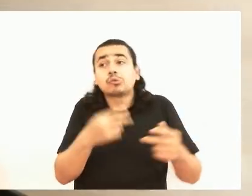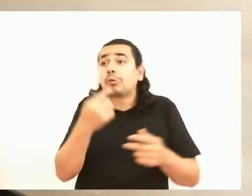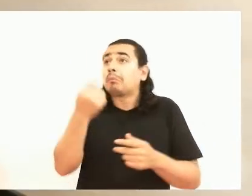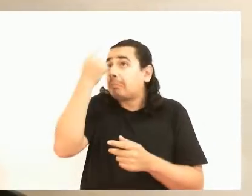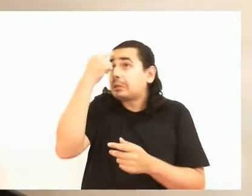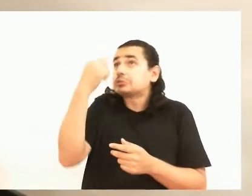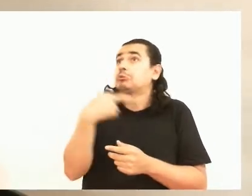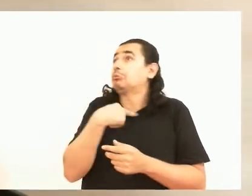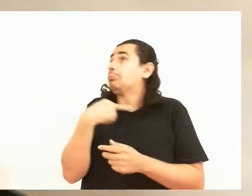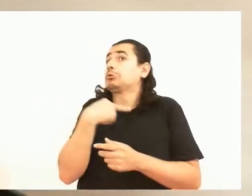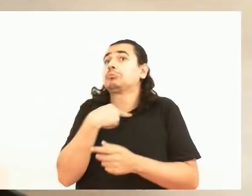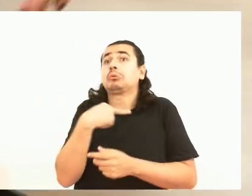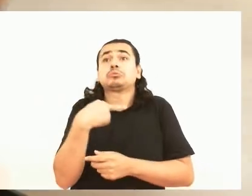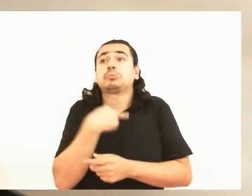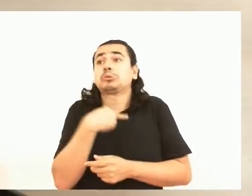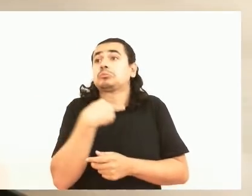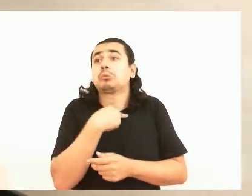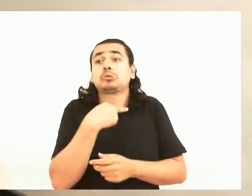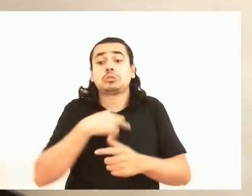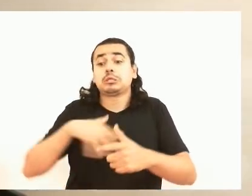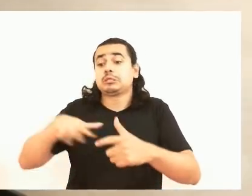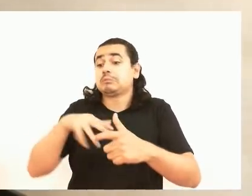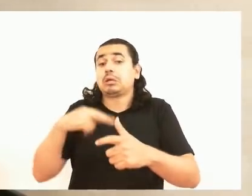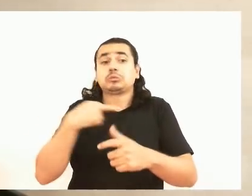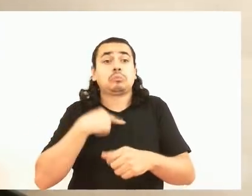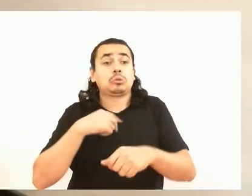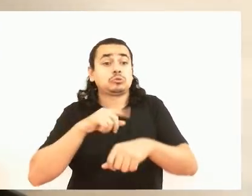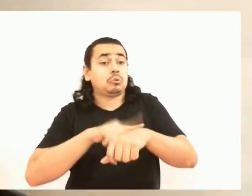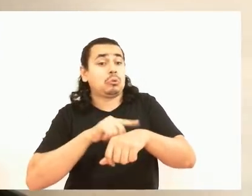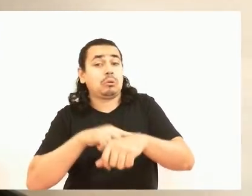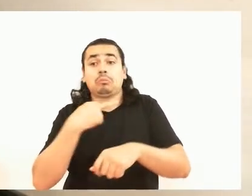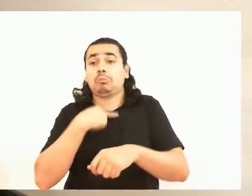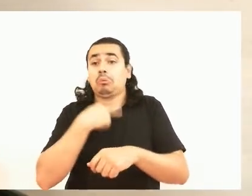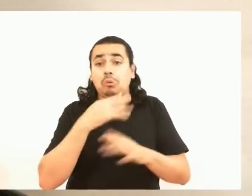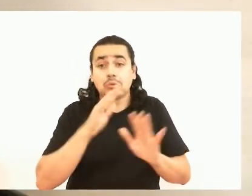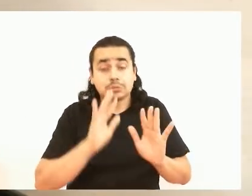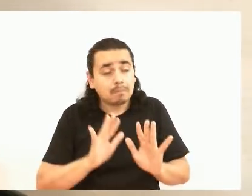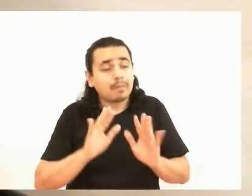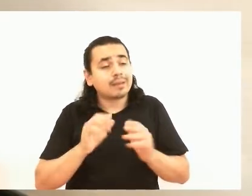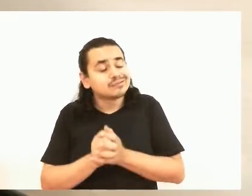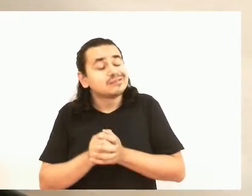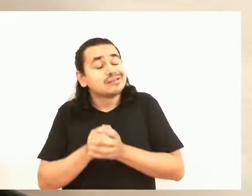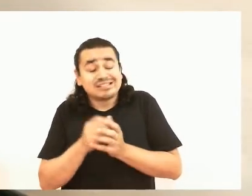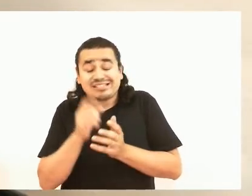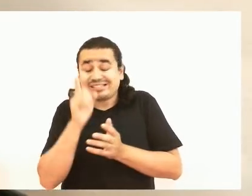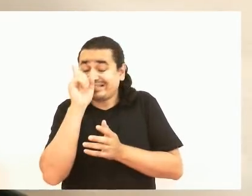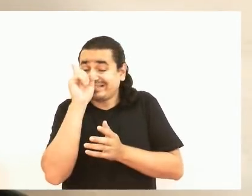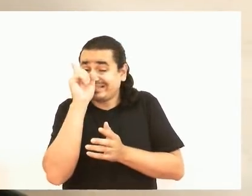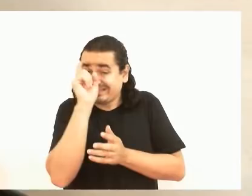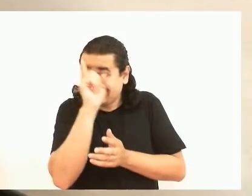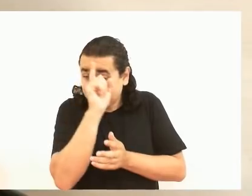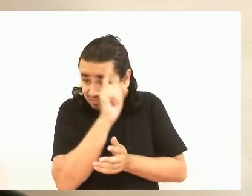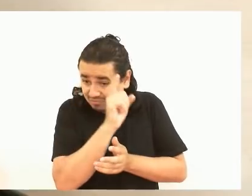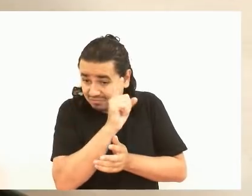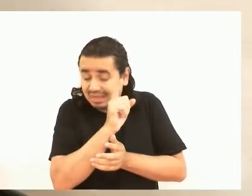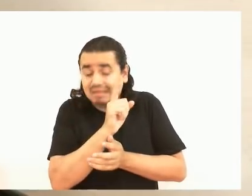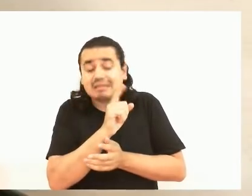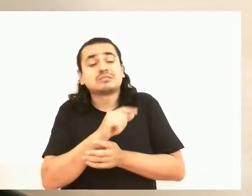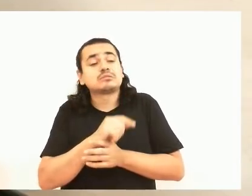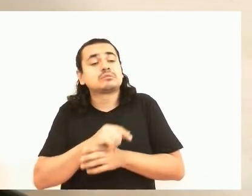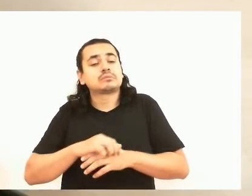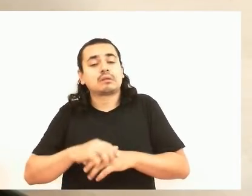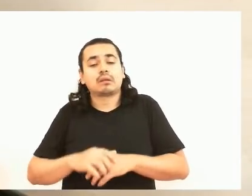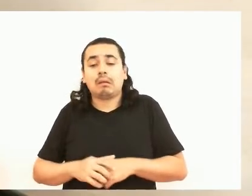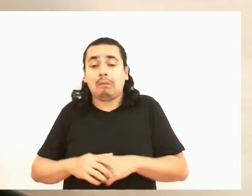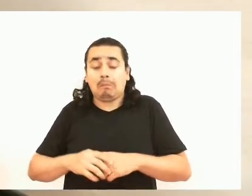não dá isso não tem aquilo que não tem espaço não tem horário e é realmente uma situação de que muitas vezes a